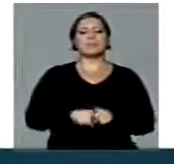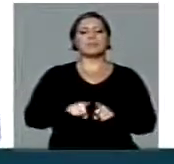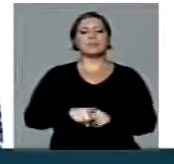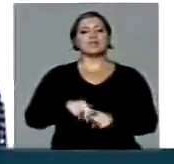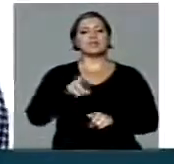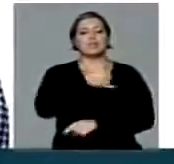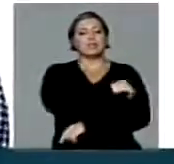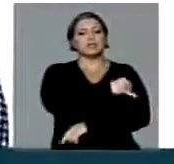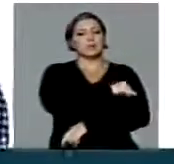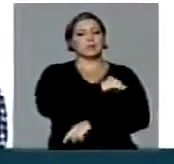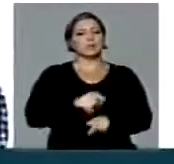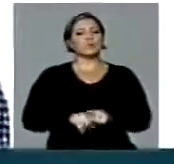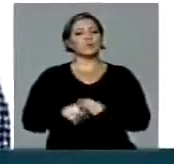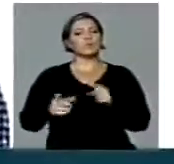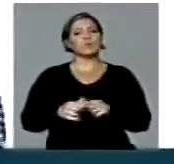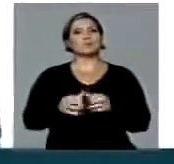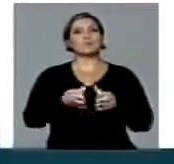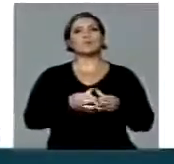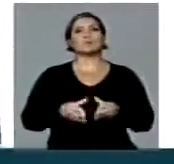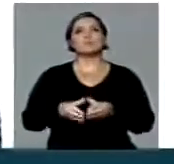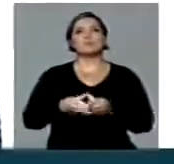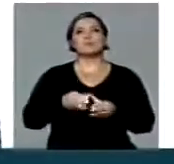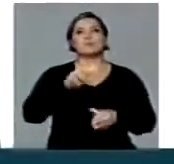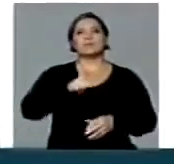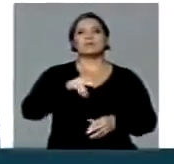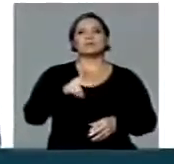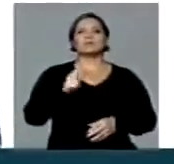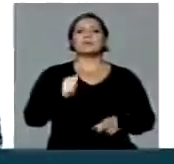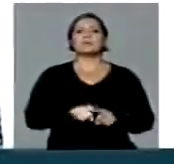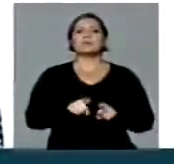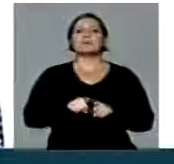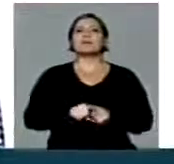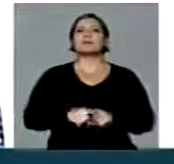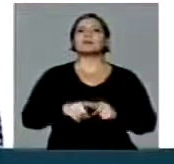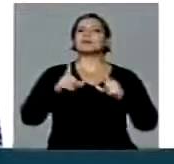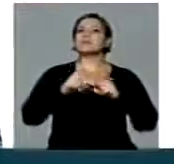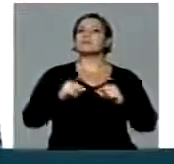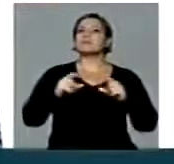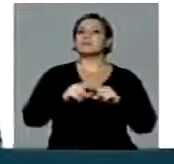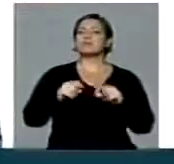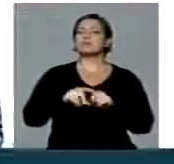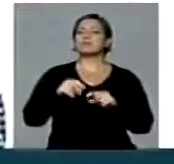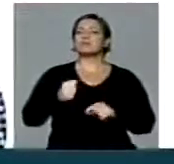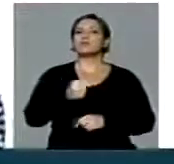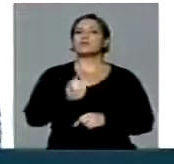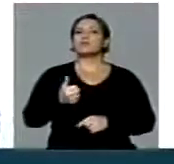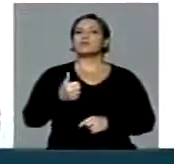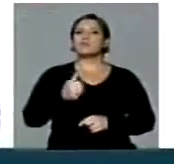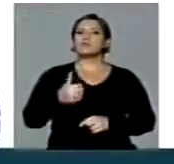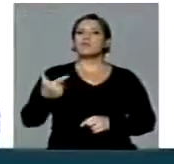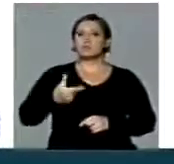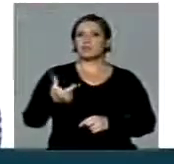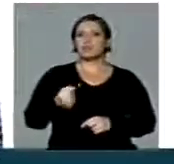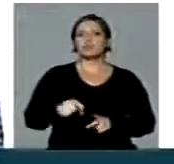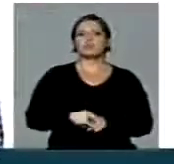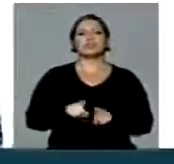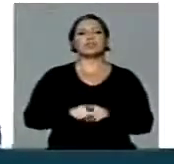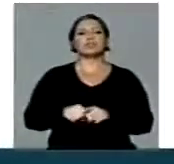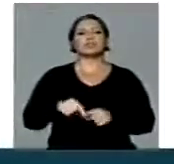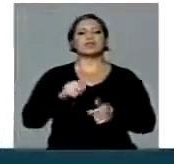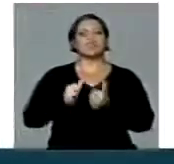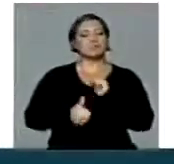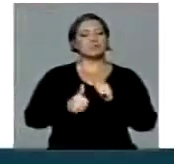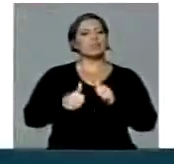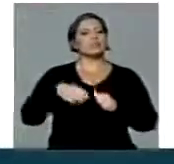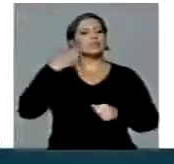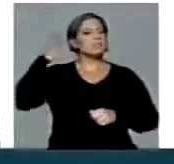Rio de Janeiro e as seleções amapaense e a brasileira sub-20. Atletas, políticos,